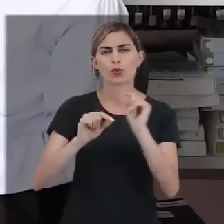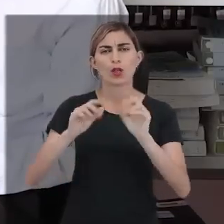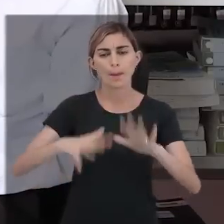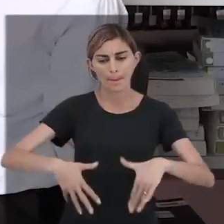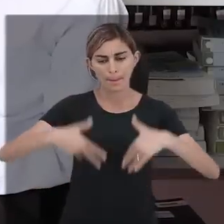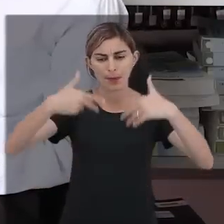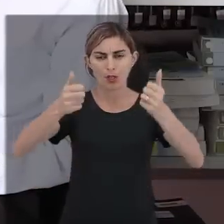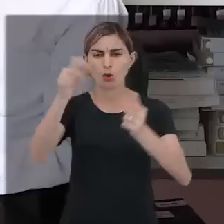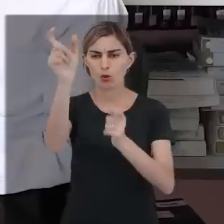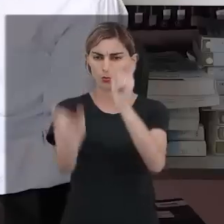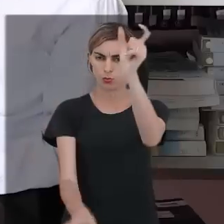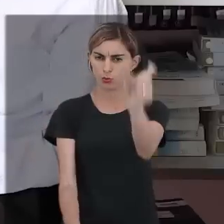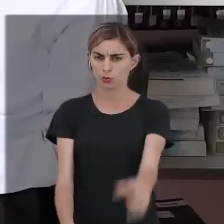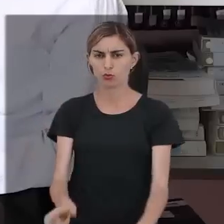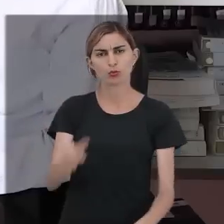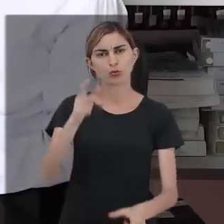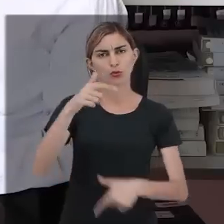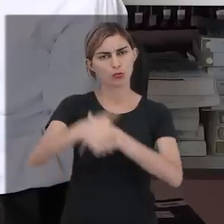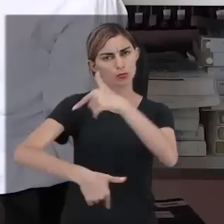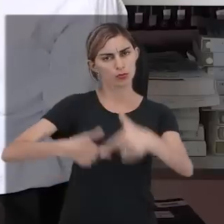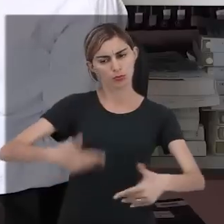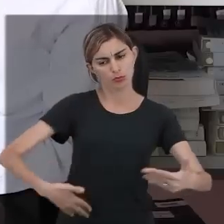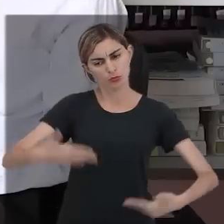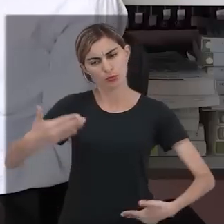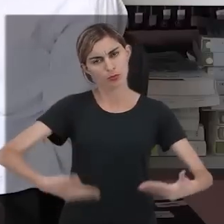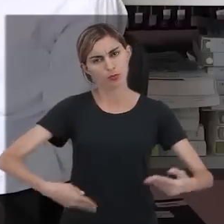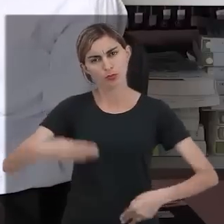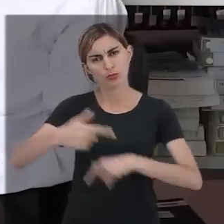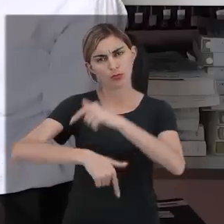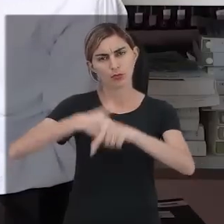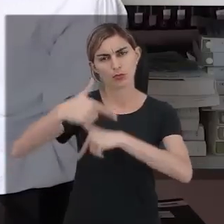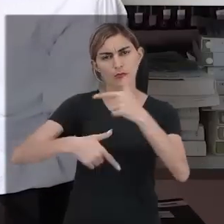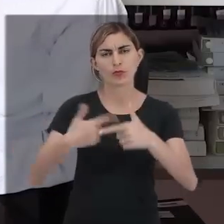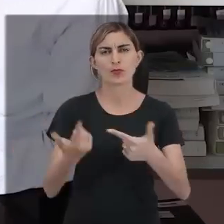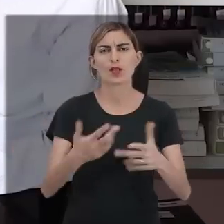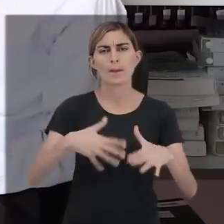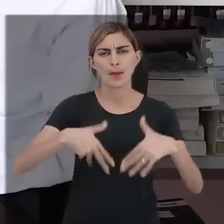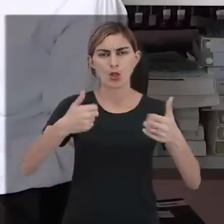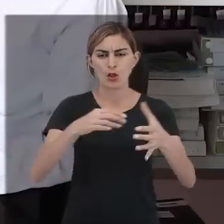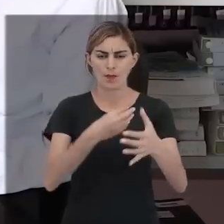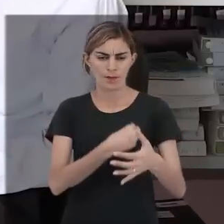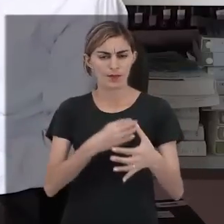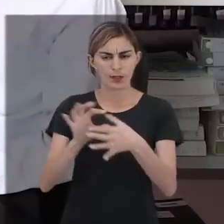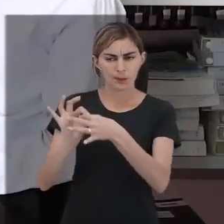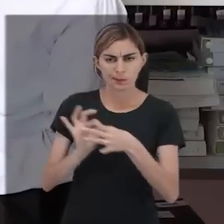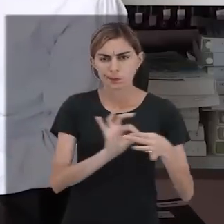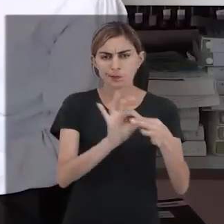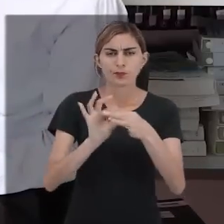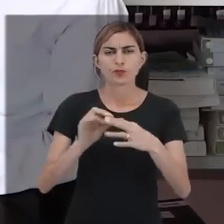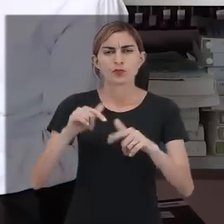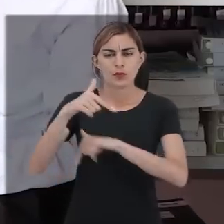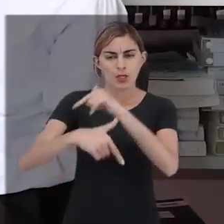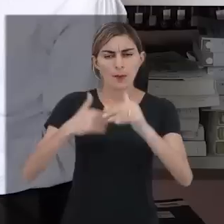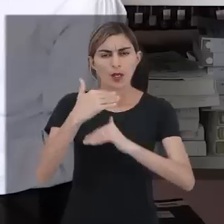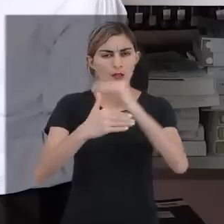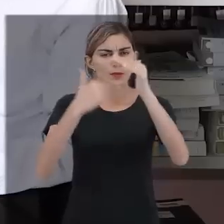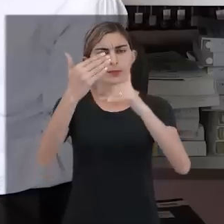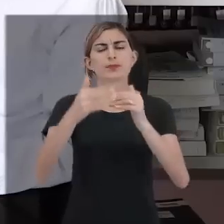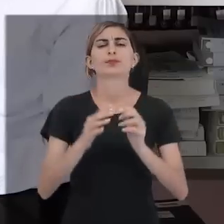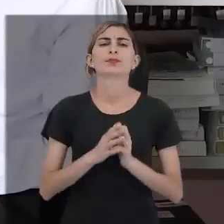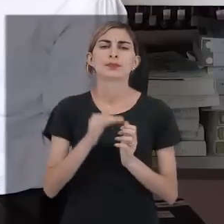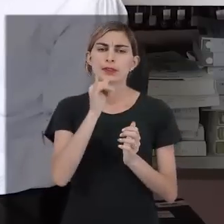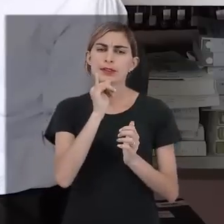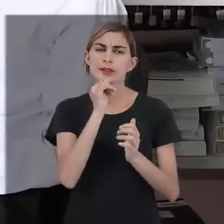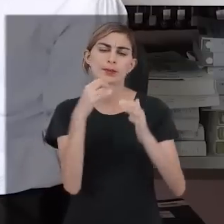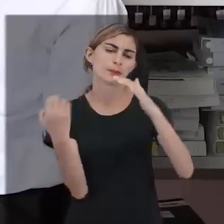melhorar a conduta dos seus colaboradores, melhorar o convívio dos colaboradores, melhorar a produtividade. Um exemplo,